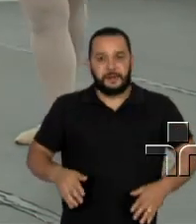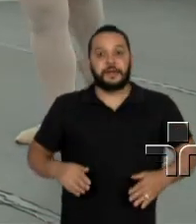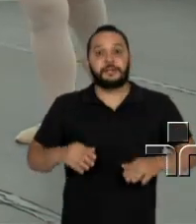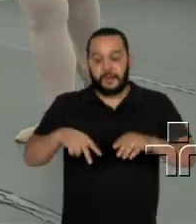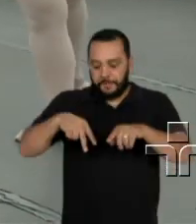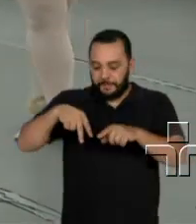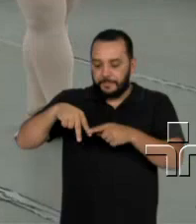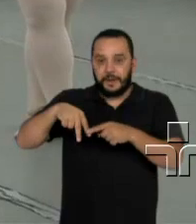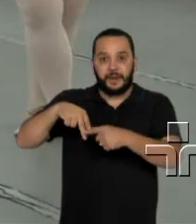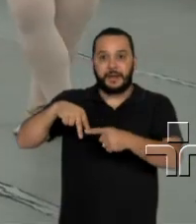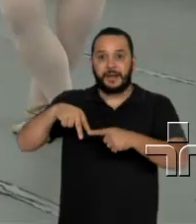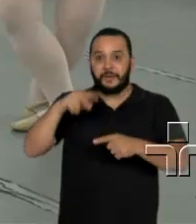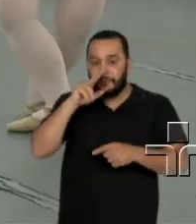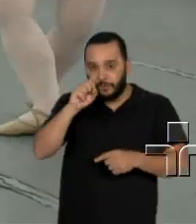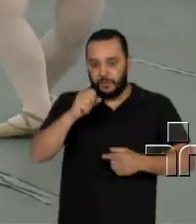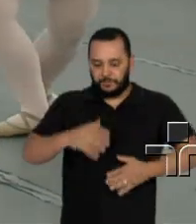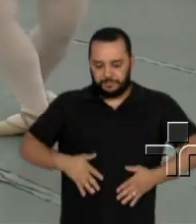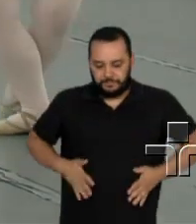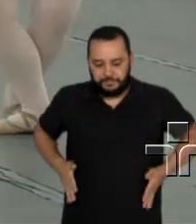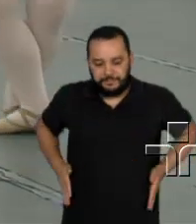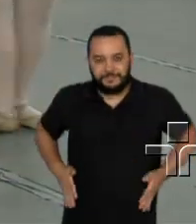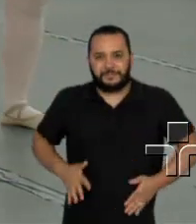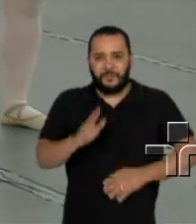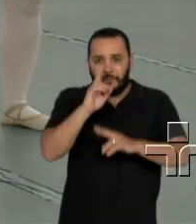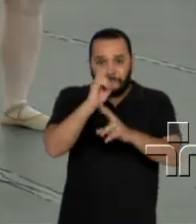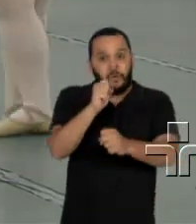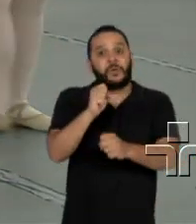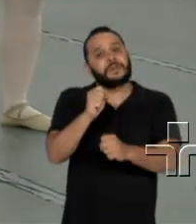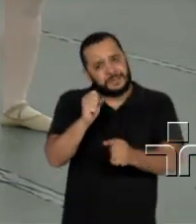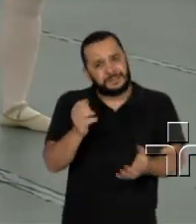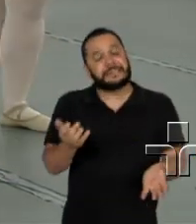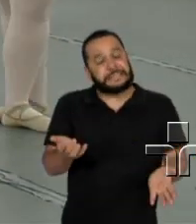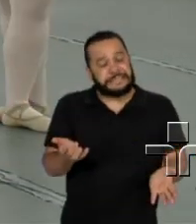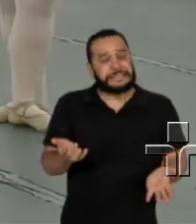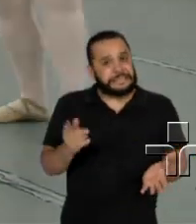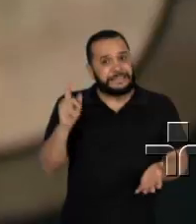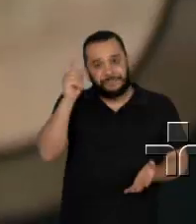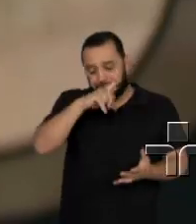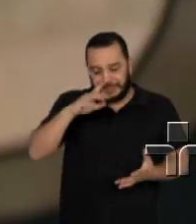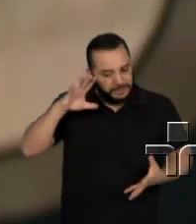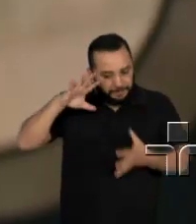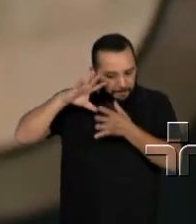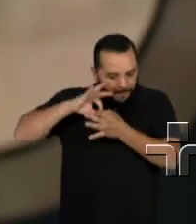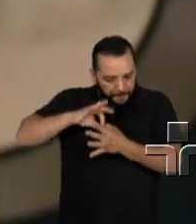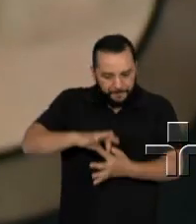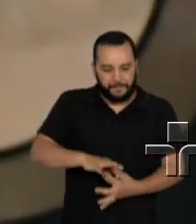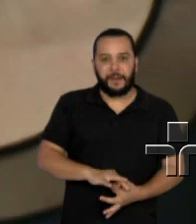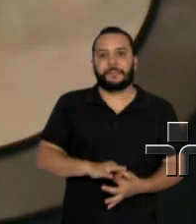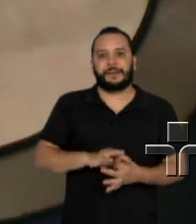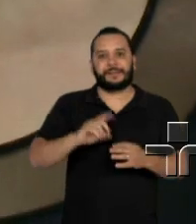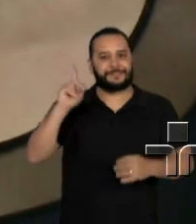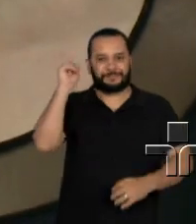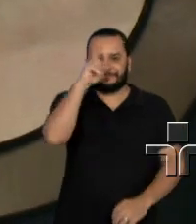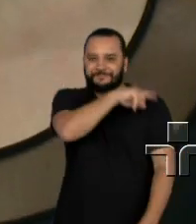costas e no abdome então é muito complexo né então você me juntar tudo isso é muito difícil